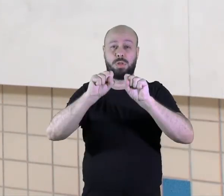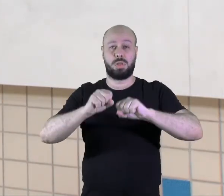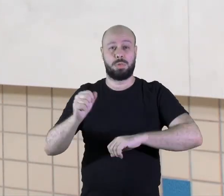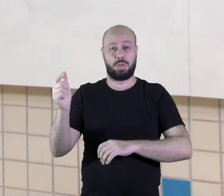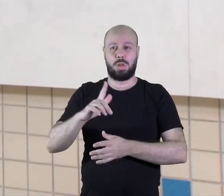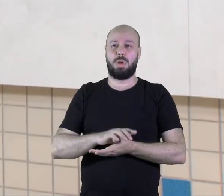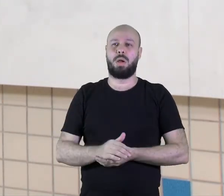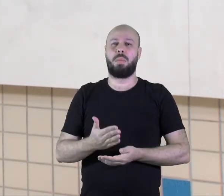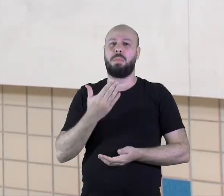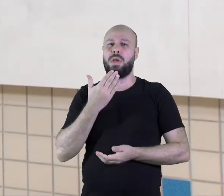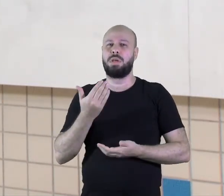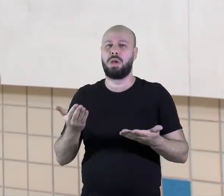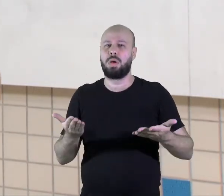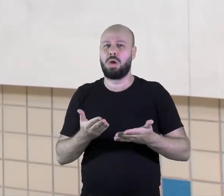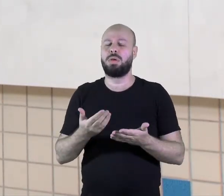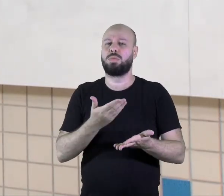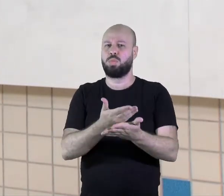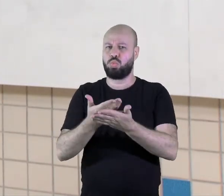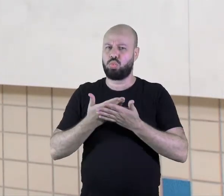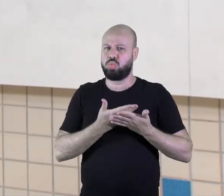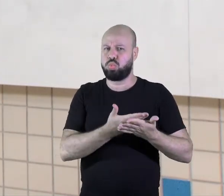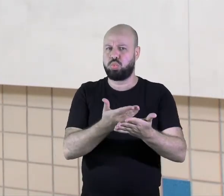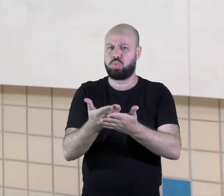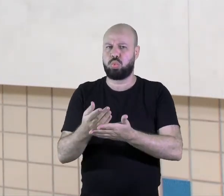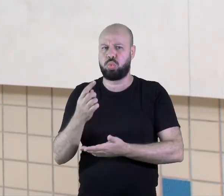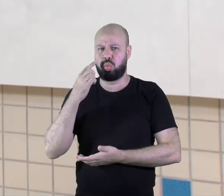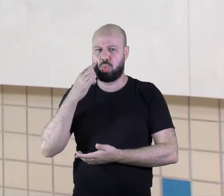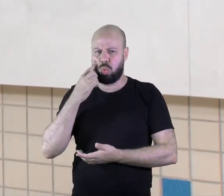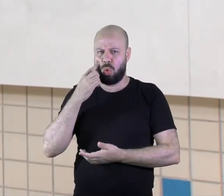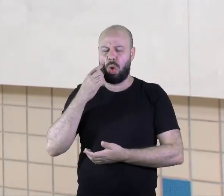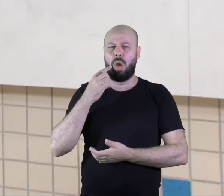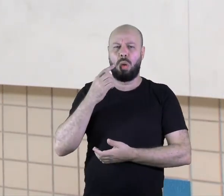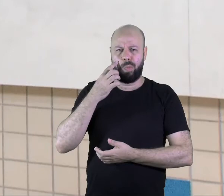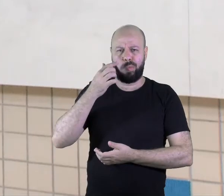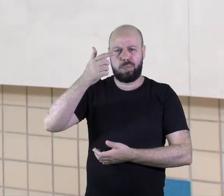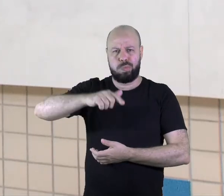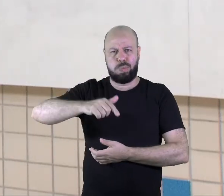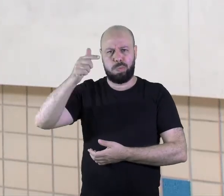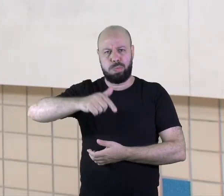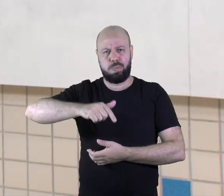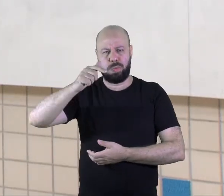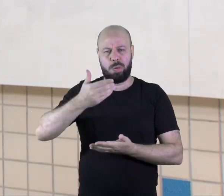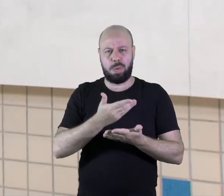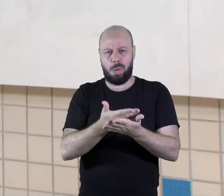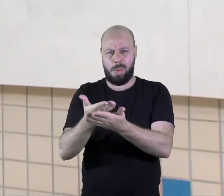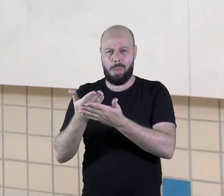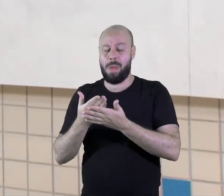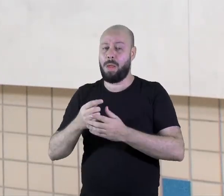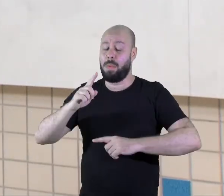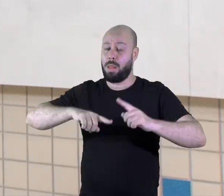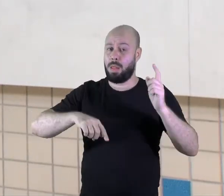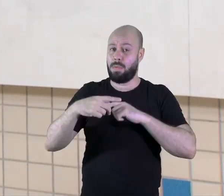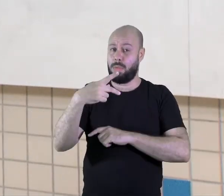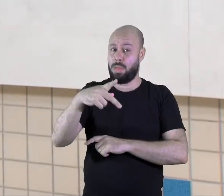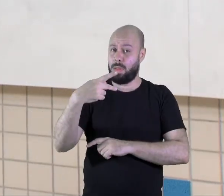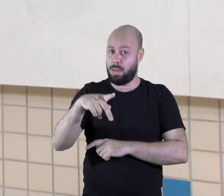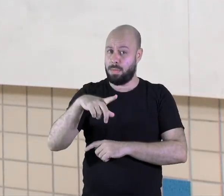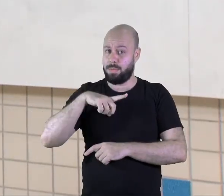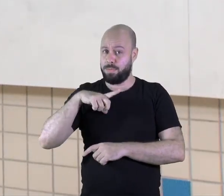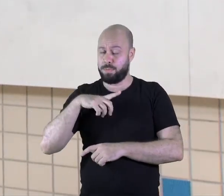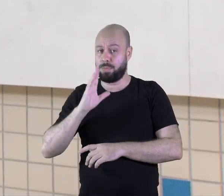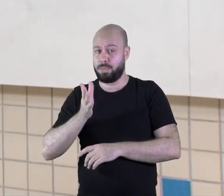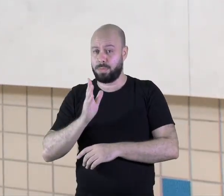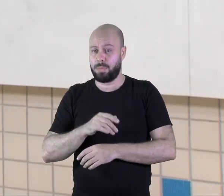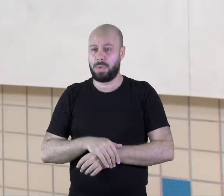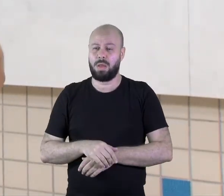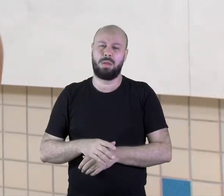vocês estudem bastante, vejam esses vídeos de novo, estudem o material que vocês têm recebido